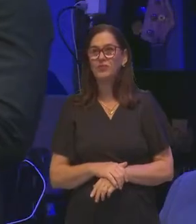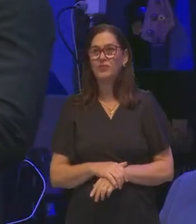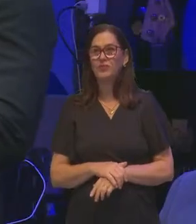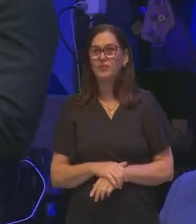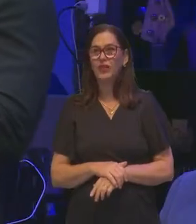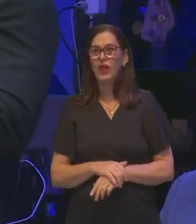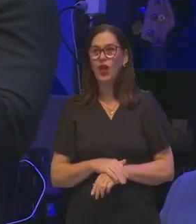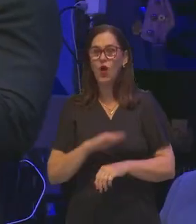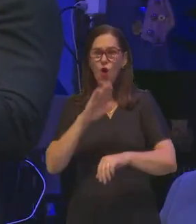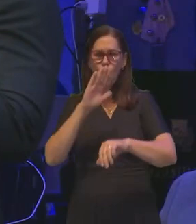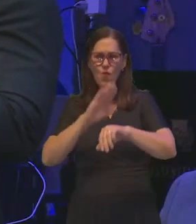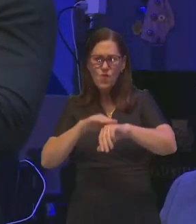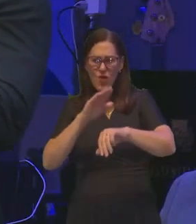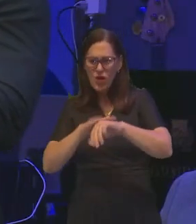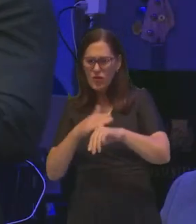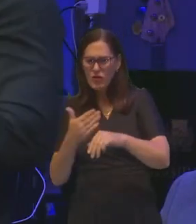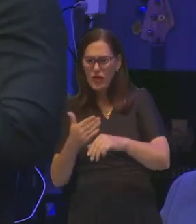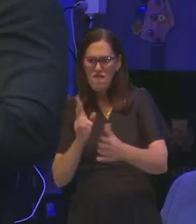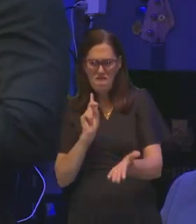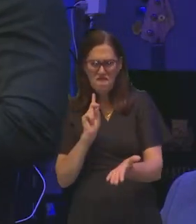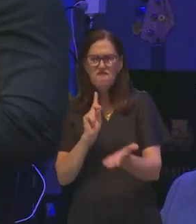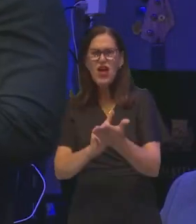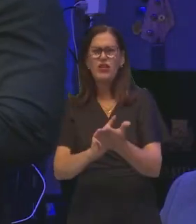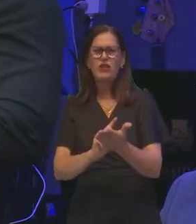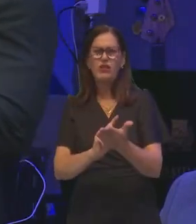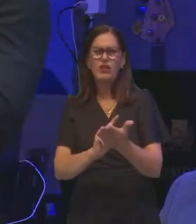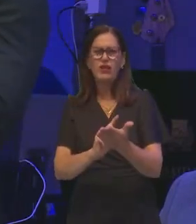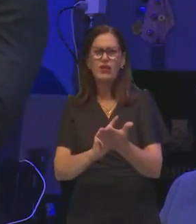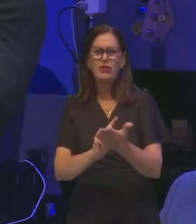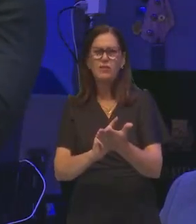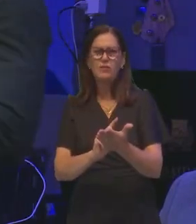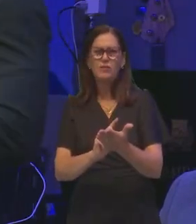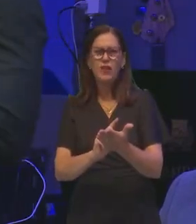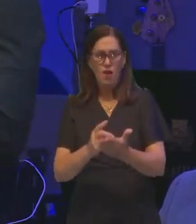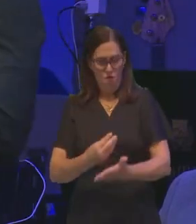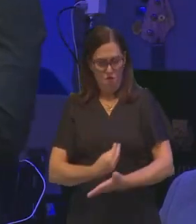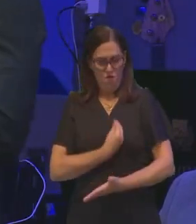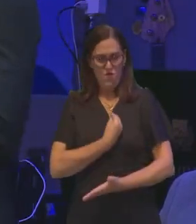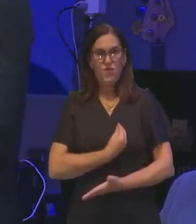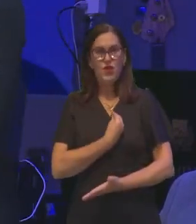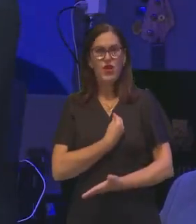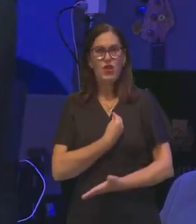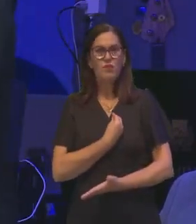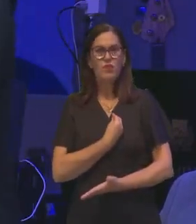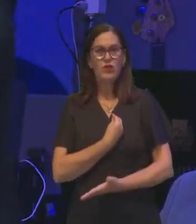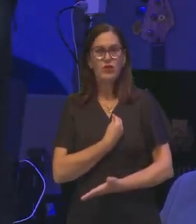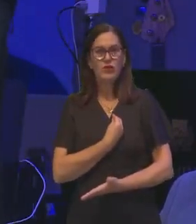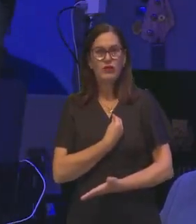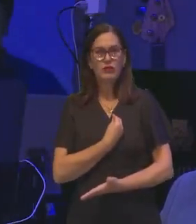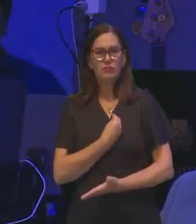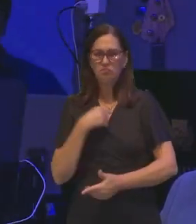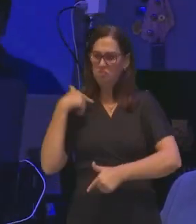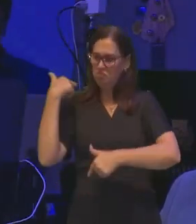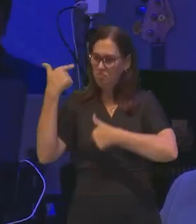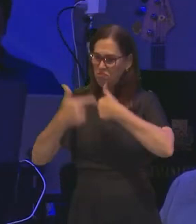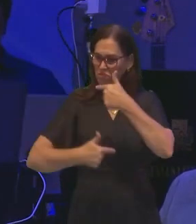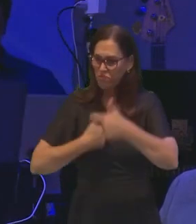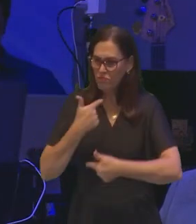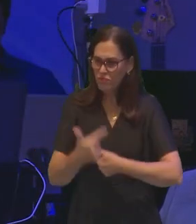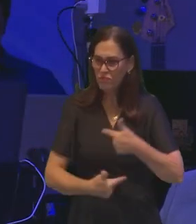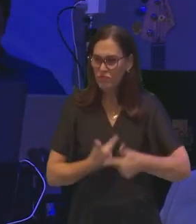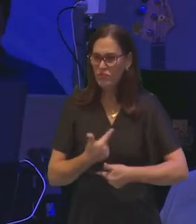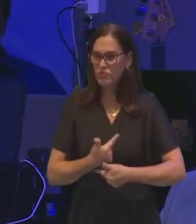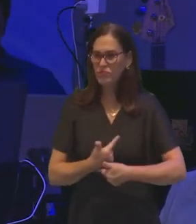Um chamado de forma autêntica, de forma viva, de forma operosa, de